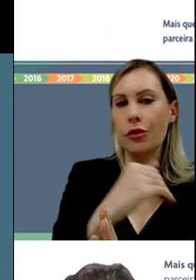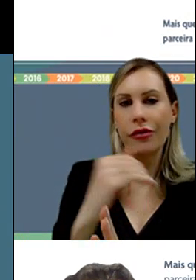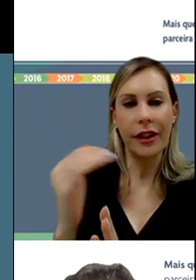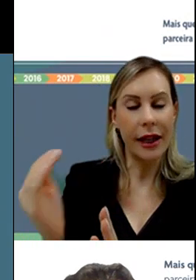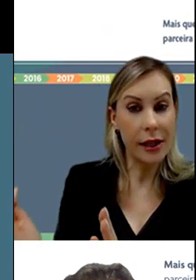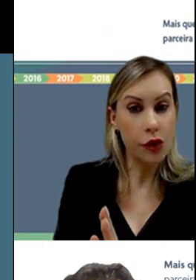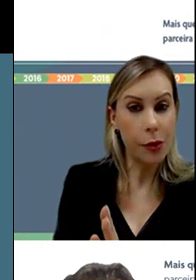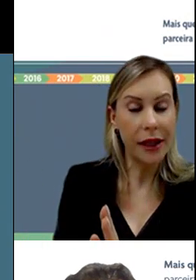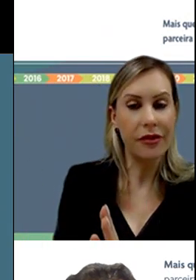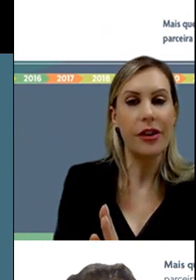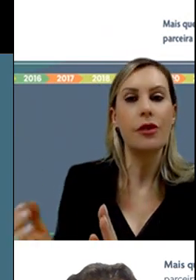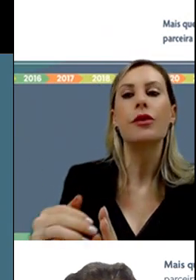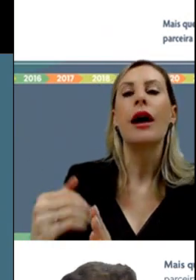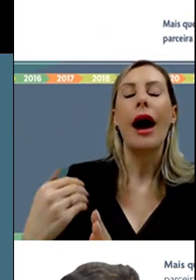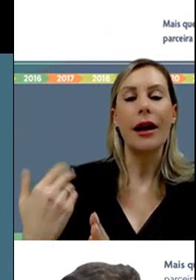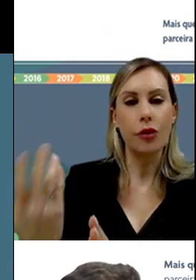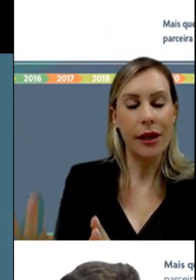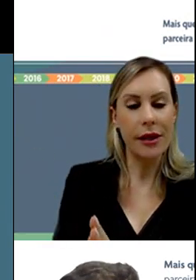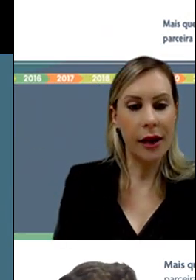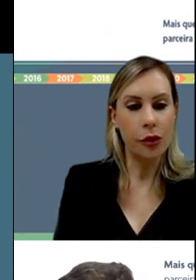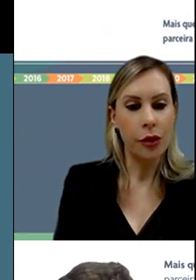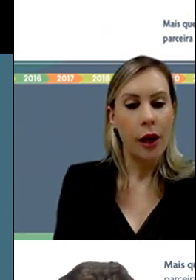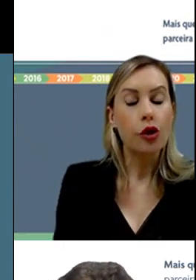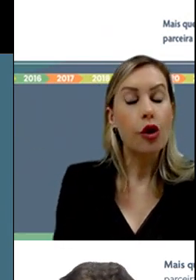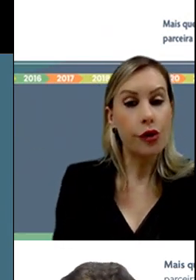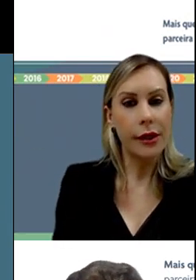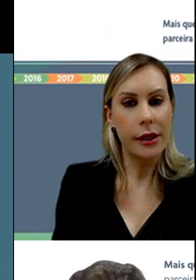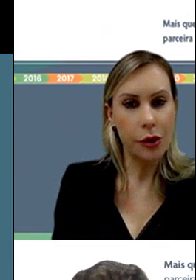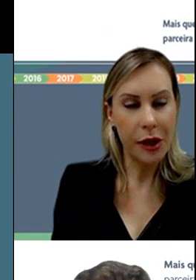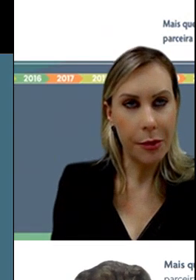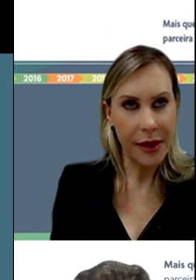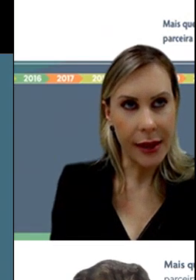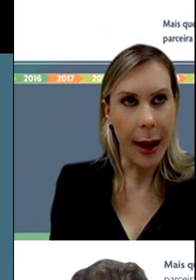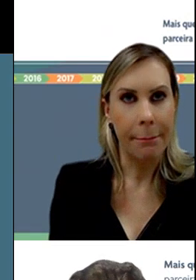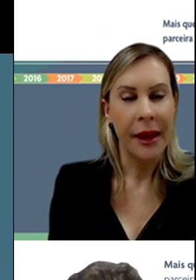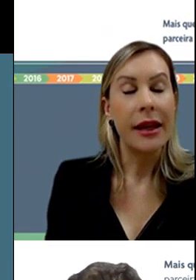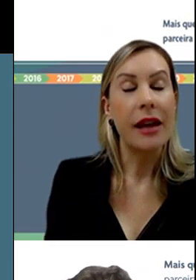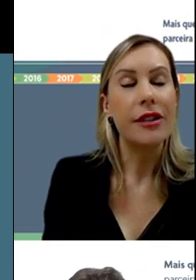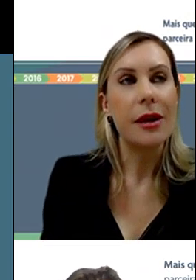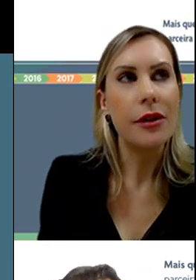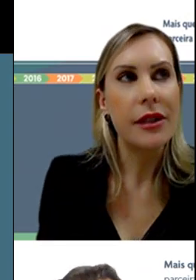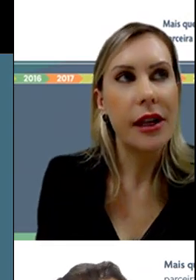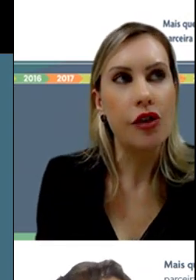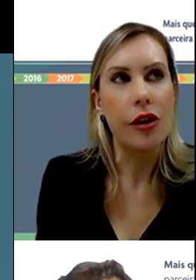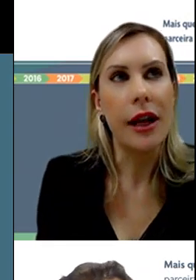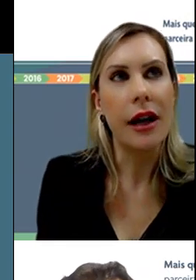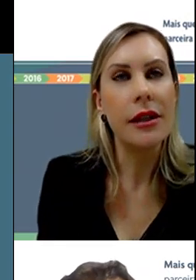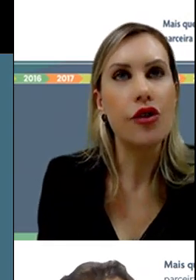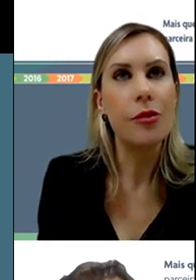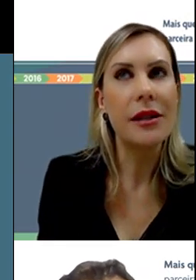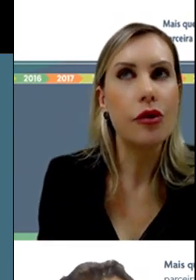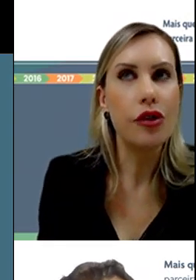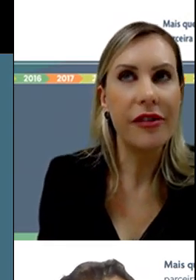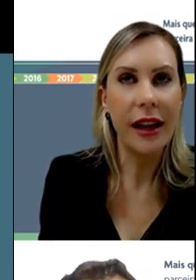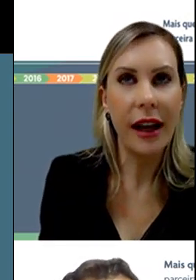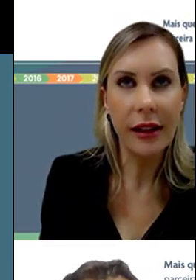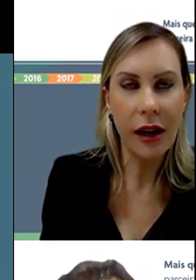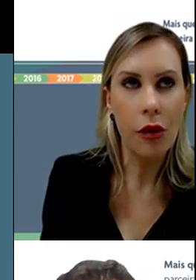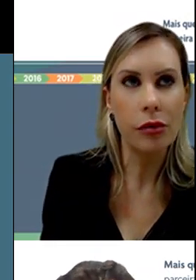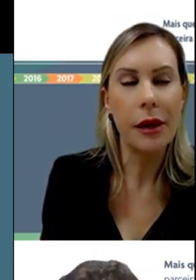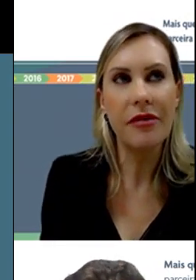continua sendo vitalício o benefício atualizado todos os anos pelo IPCA. E aí você pode se questionar, Sandy, mas se eu não